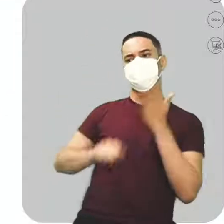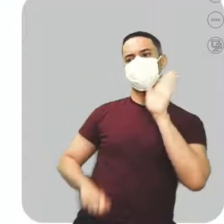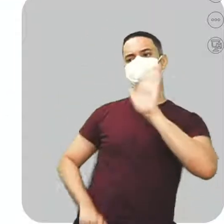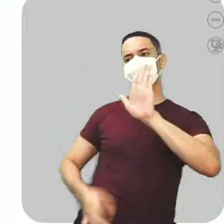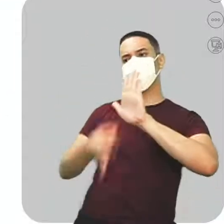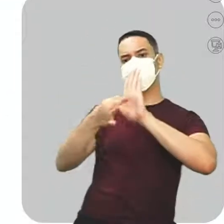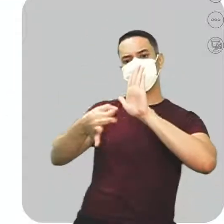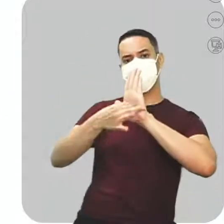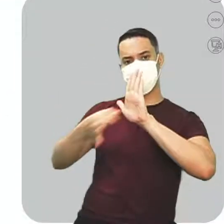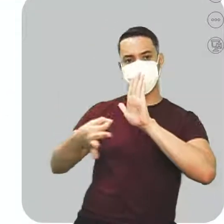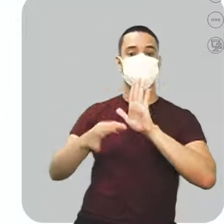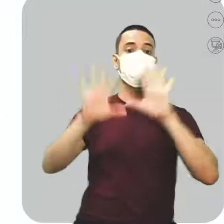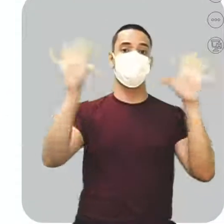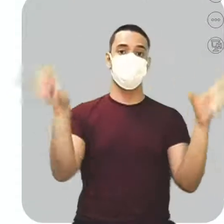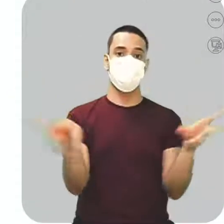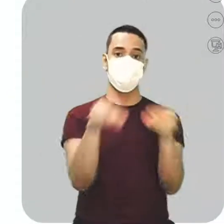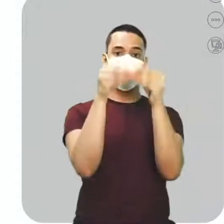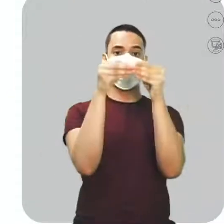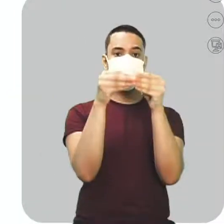a conclusão?